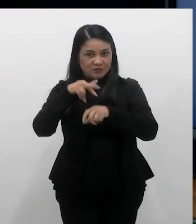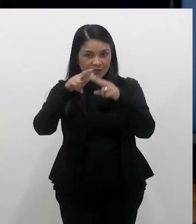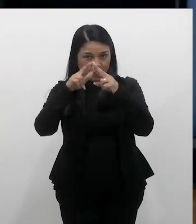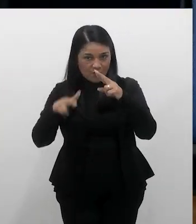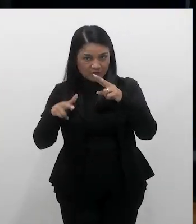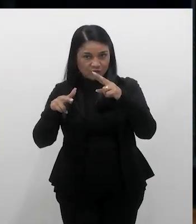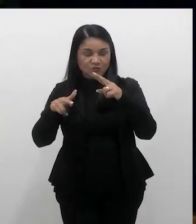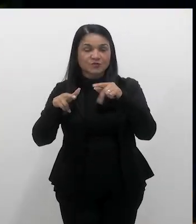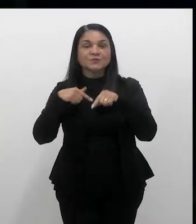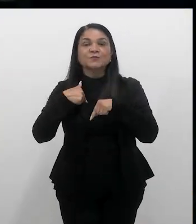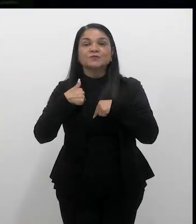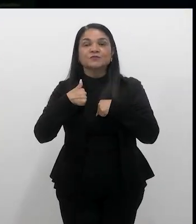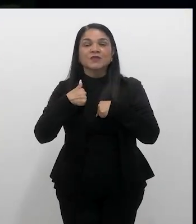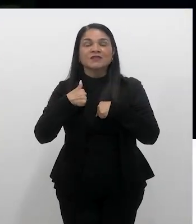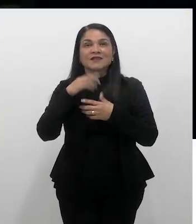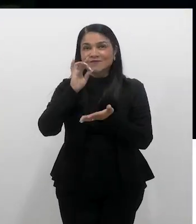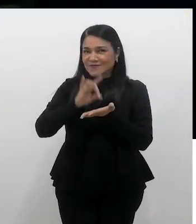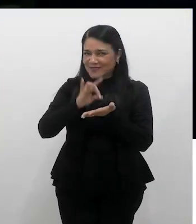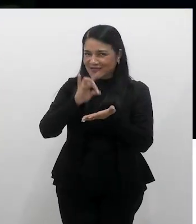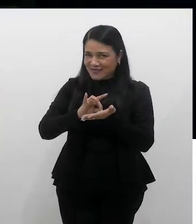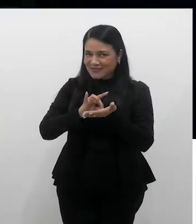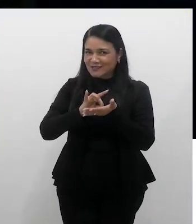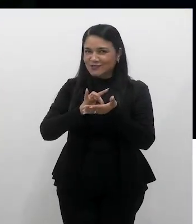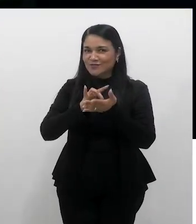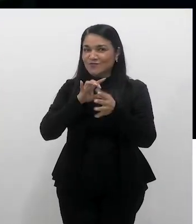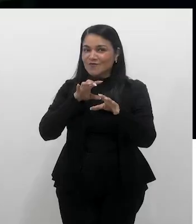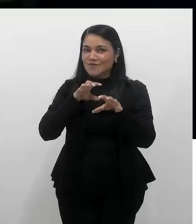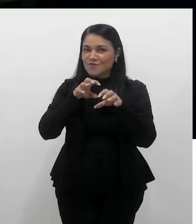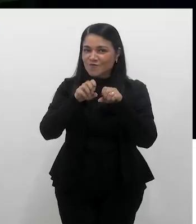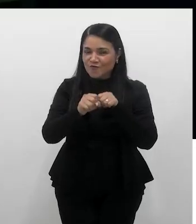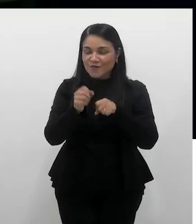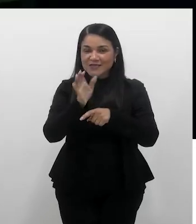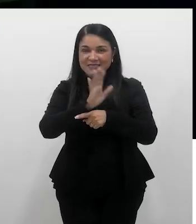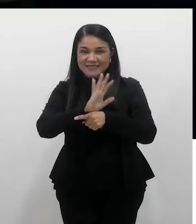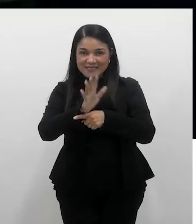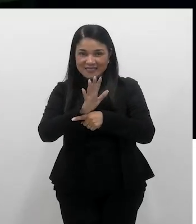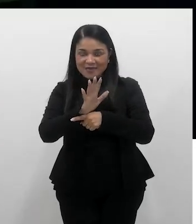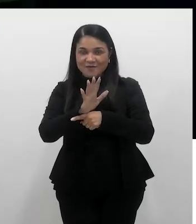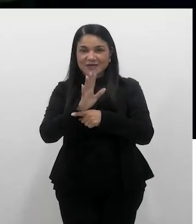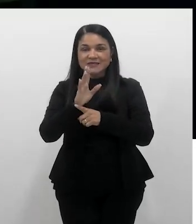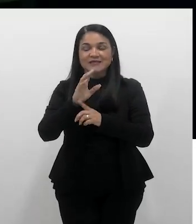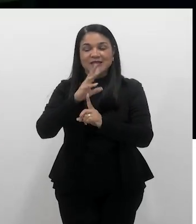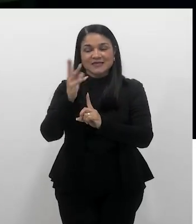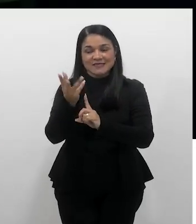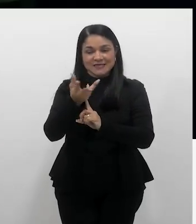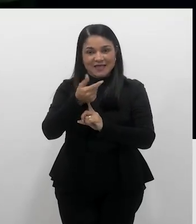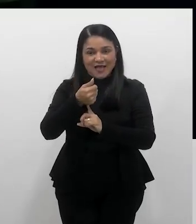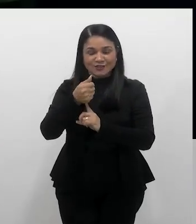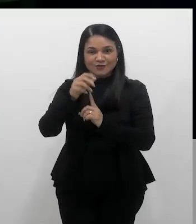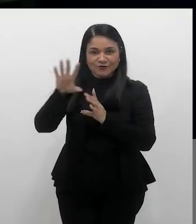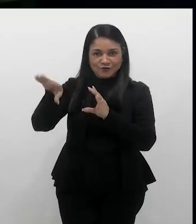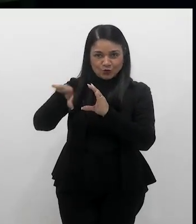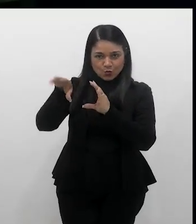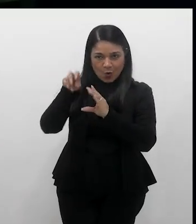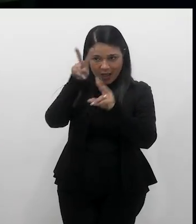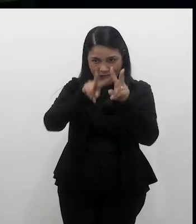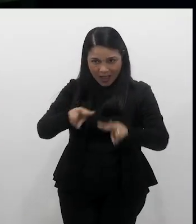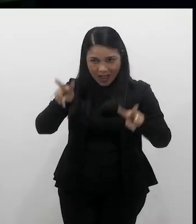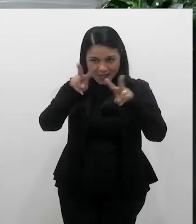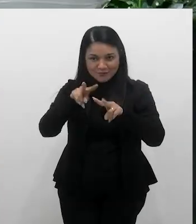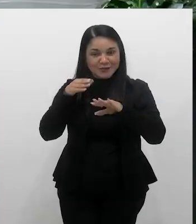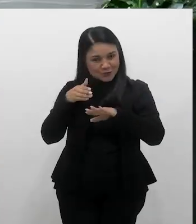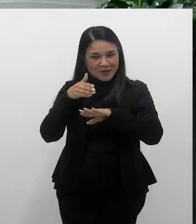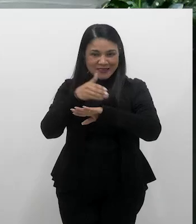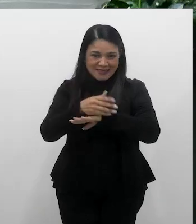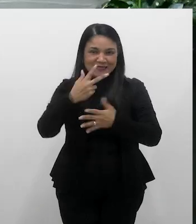na UFRJ. Na verdade, eu venho do cinema e das artes visuais, mas acabo sendo um intruso feliz na dança,